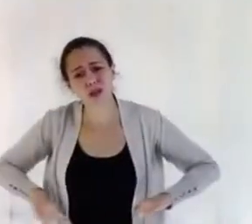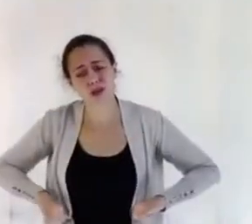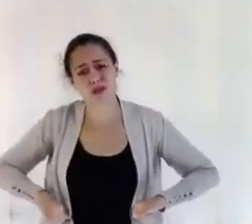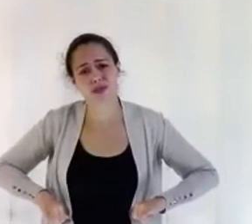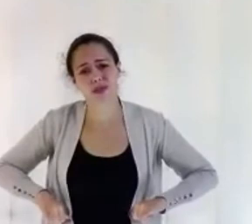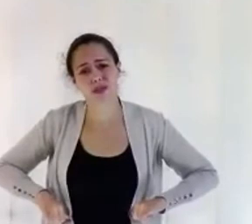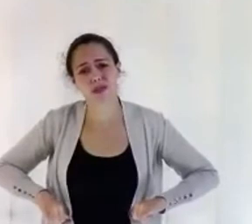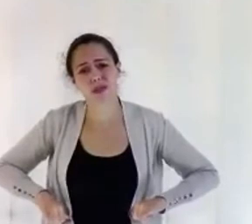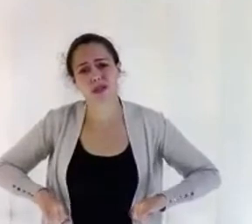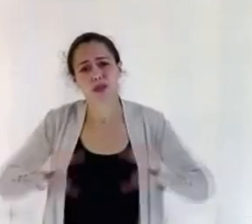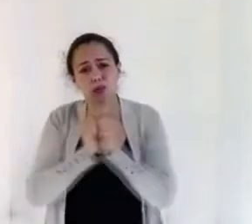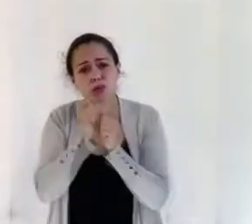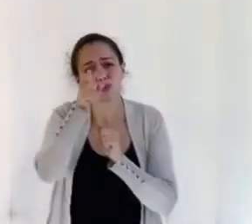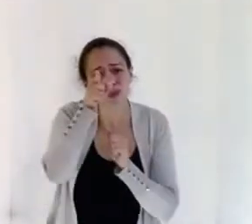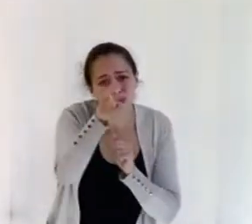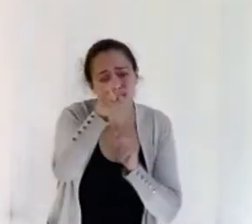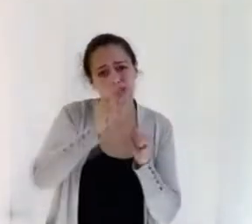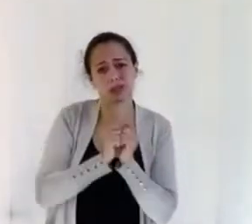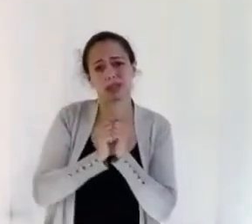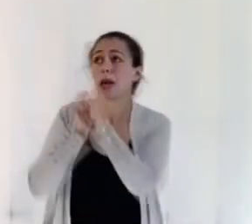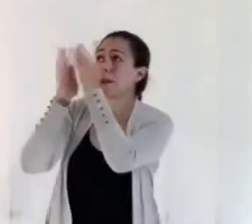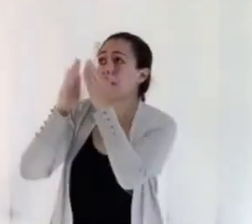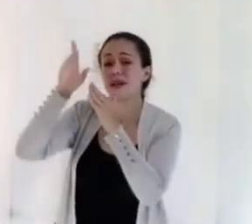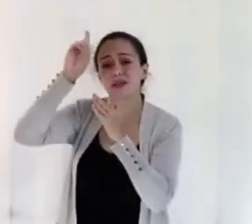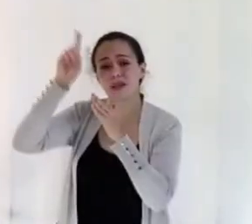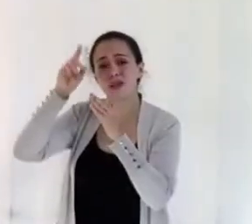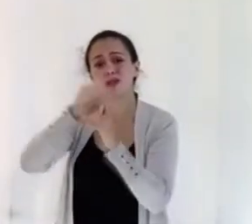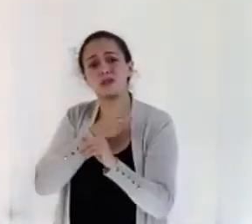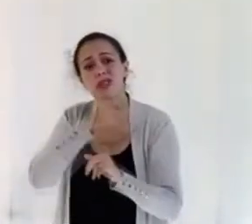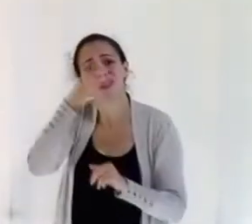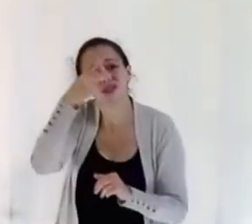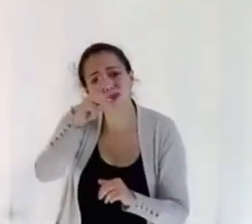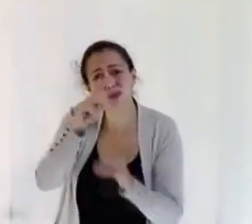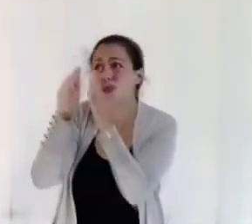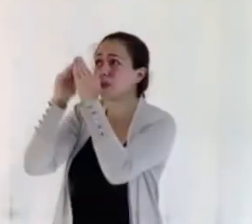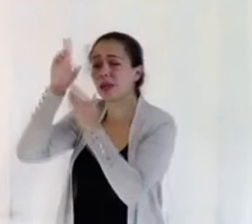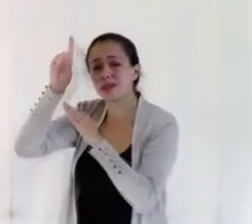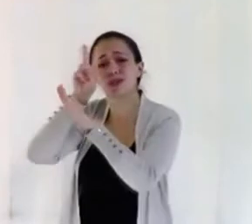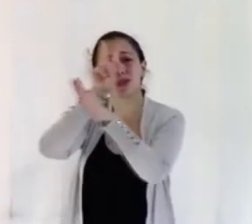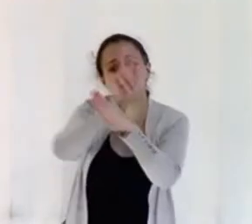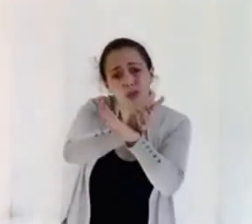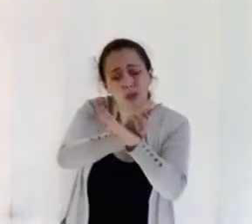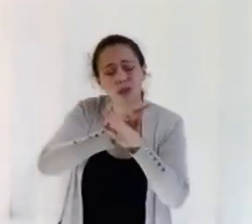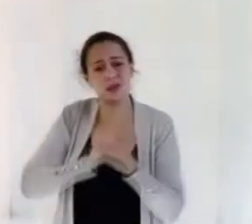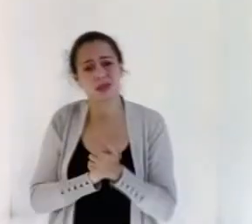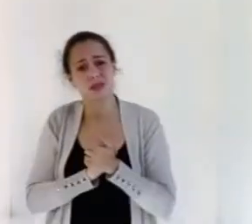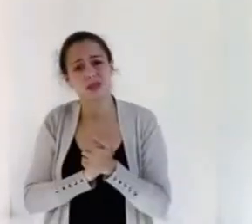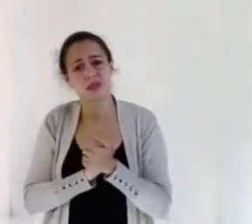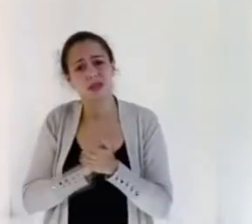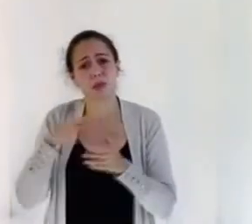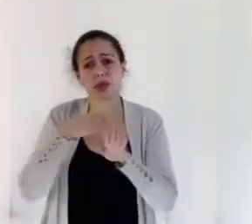Deus por vocês, de se importar com vocês, e não só os pastores, mas os presbíteros